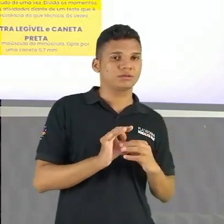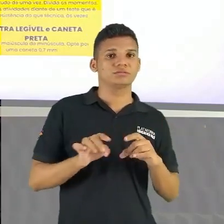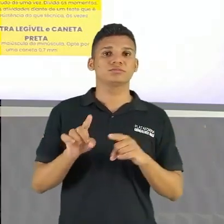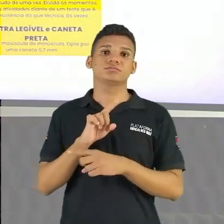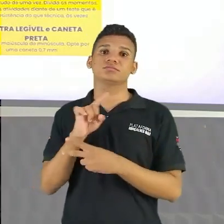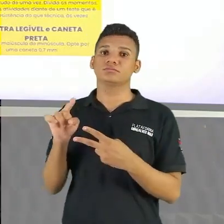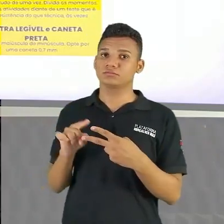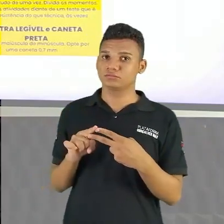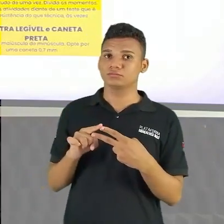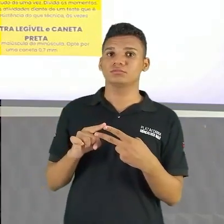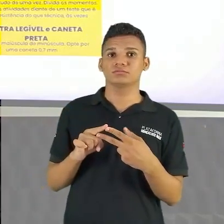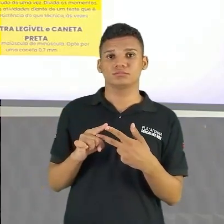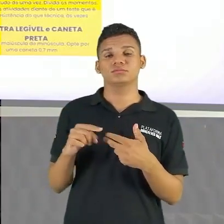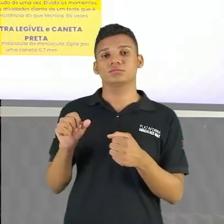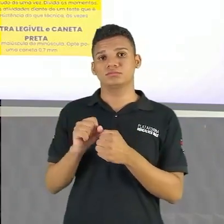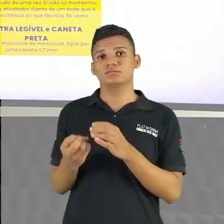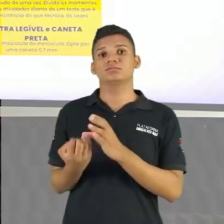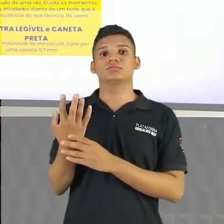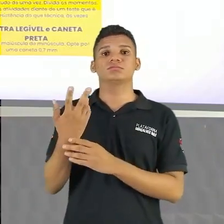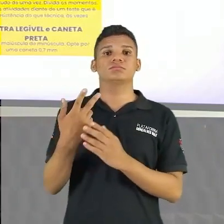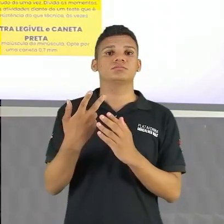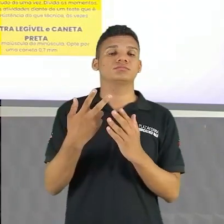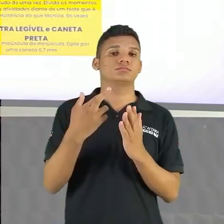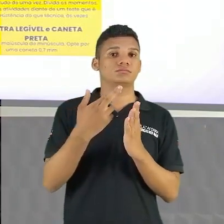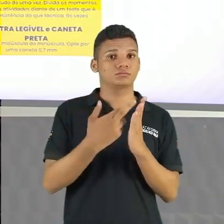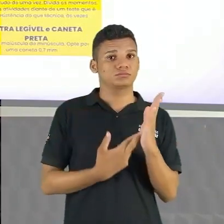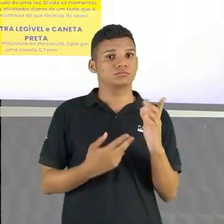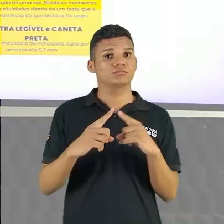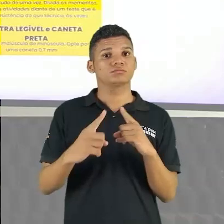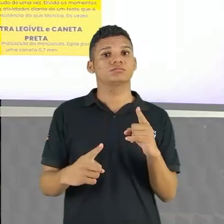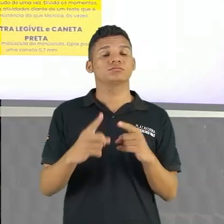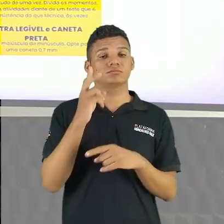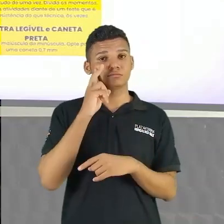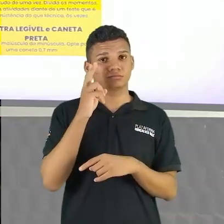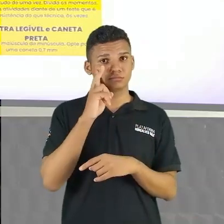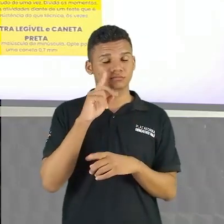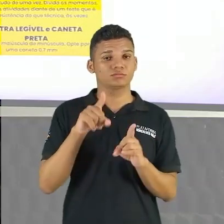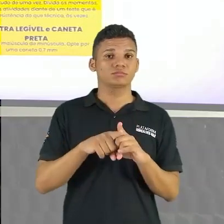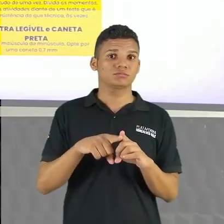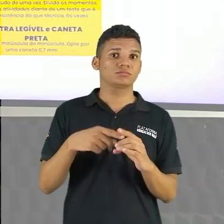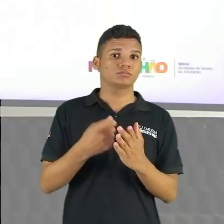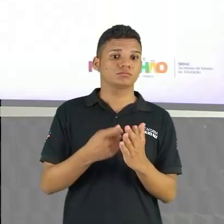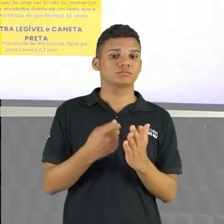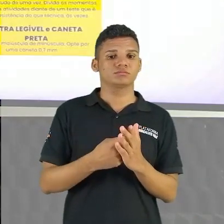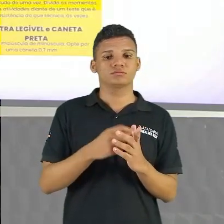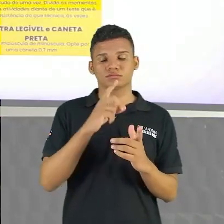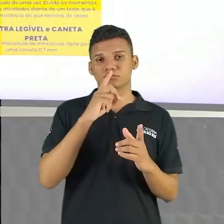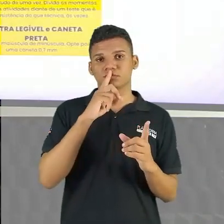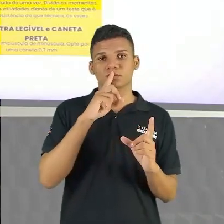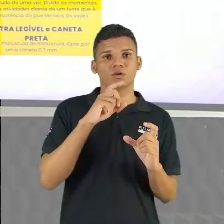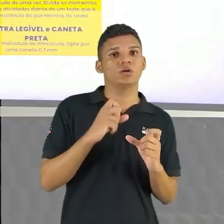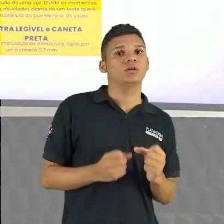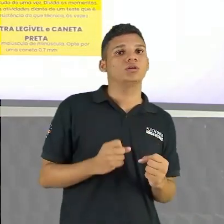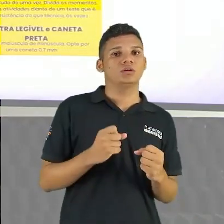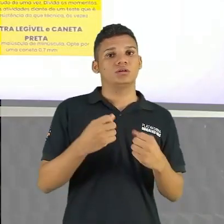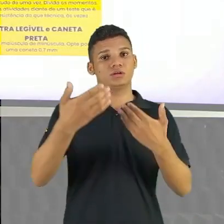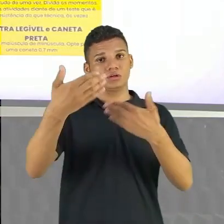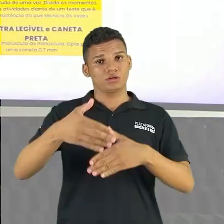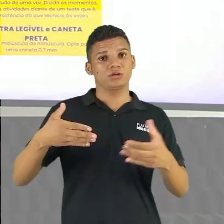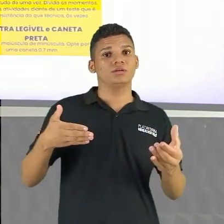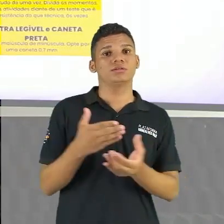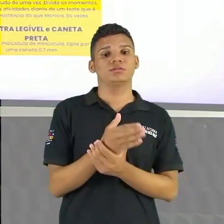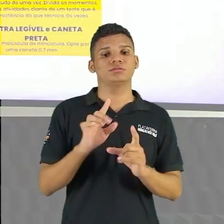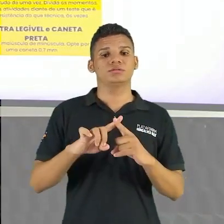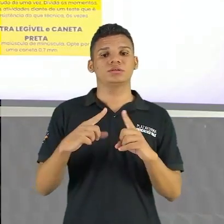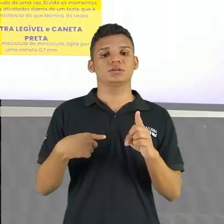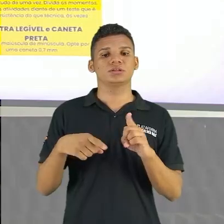entre a produção de sua redação lembre-se que o Enem é um teste de resistência e além de tudo nós temos uma letra que